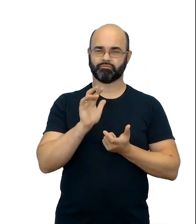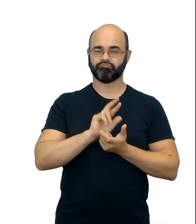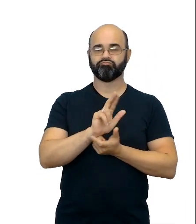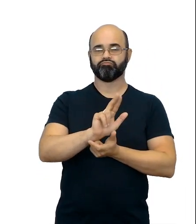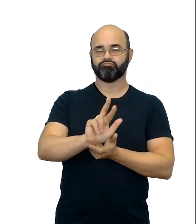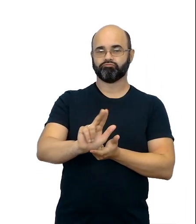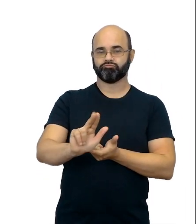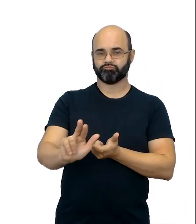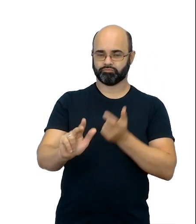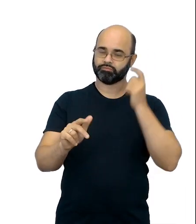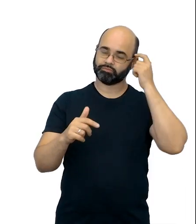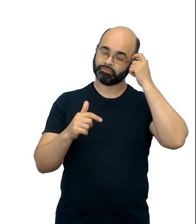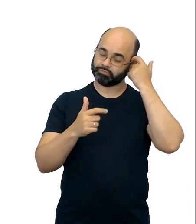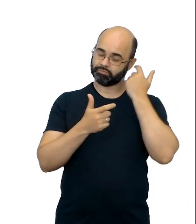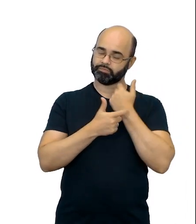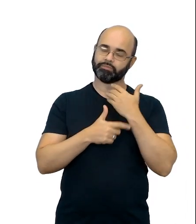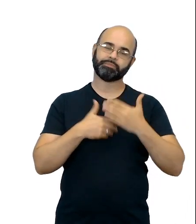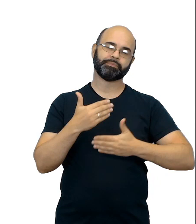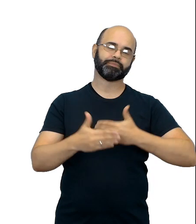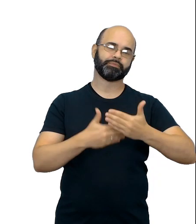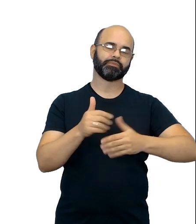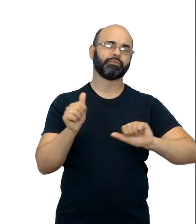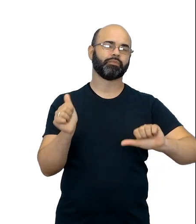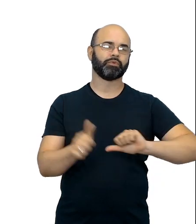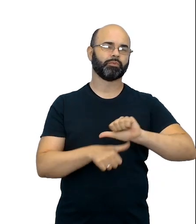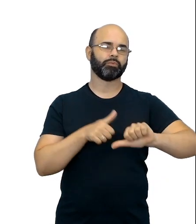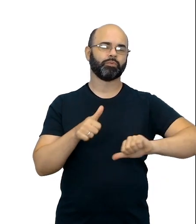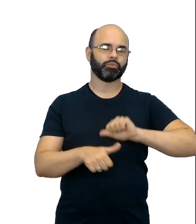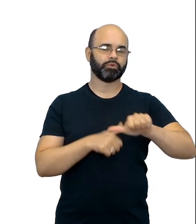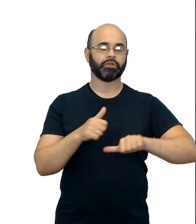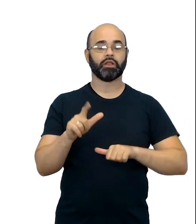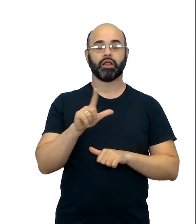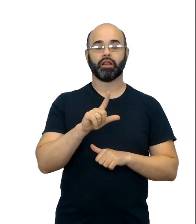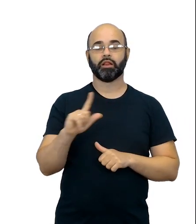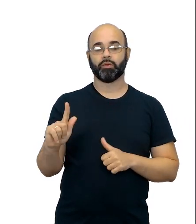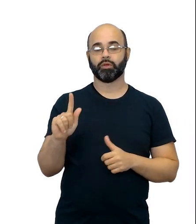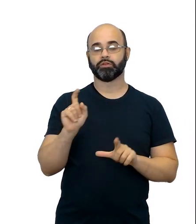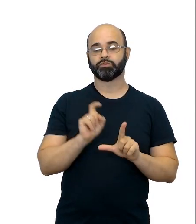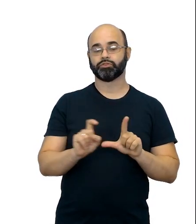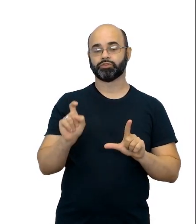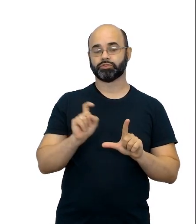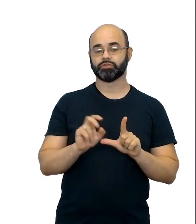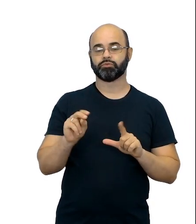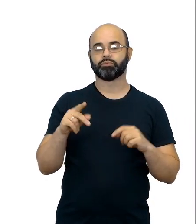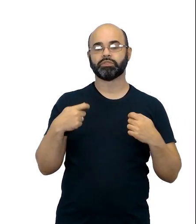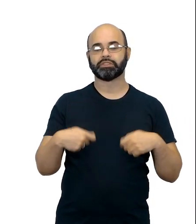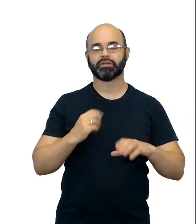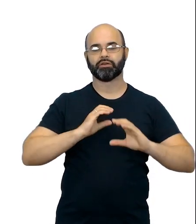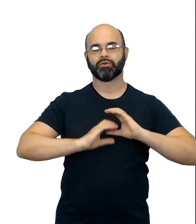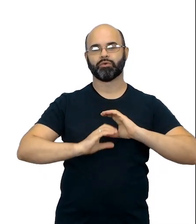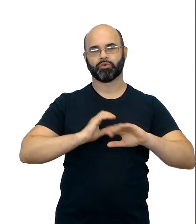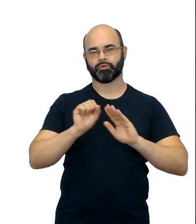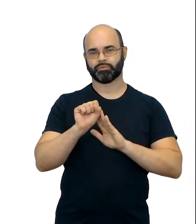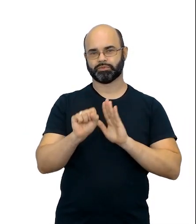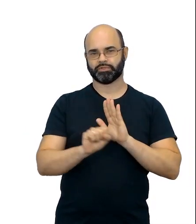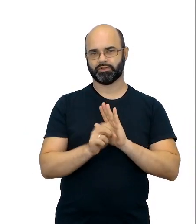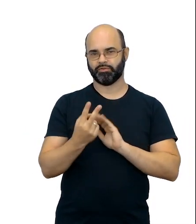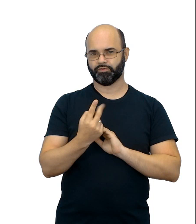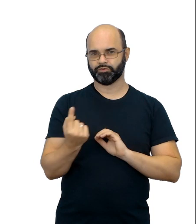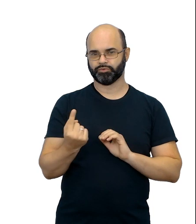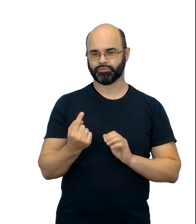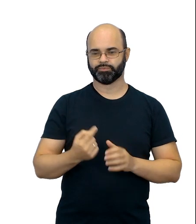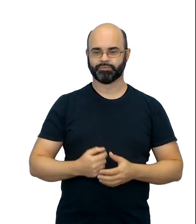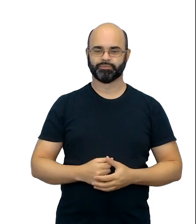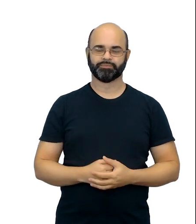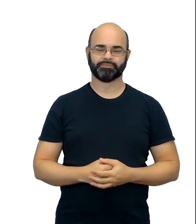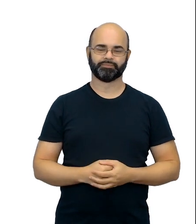sendo construídos em decorrência das mudanças das linguagens digitais e das necessidades comunicativas do século